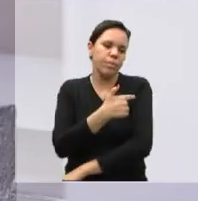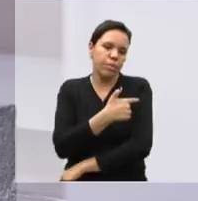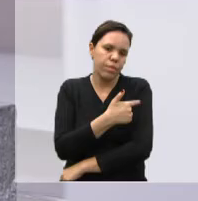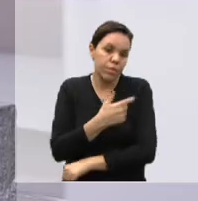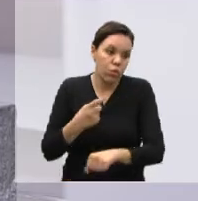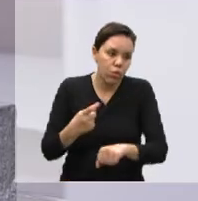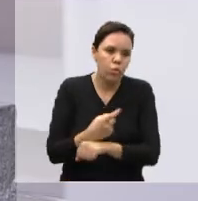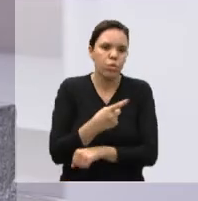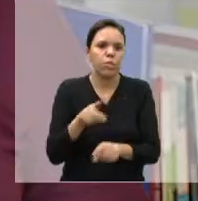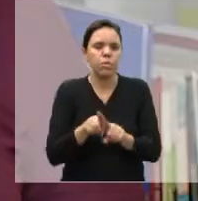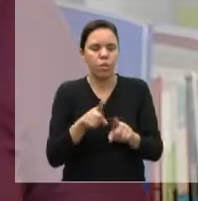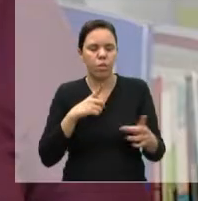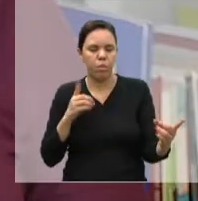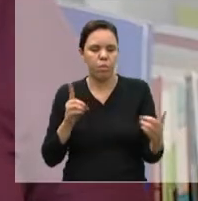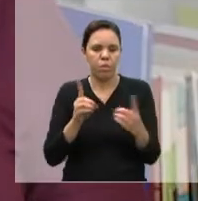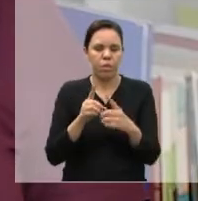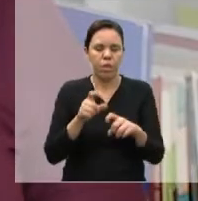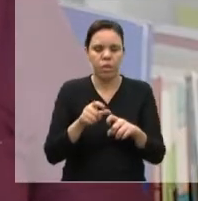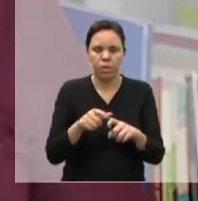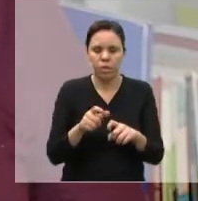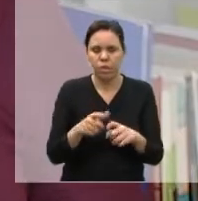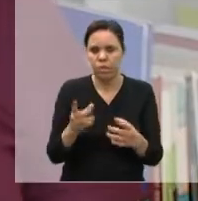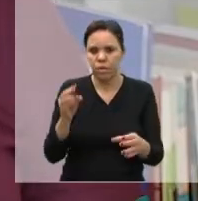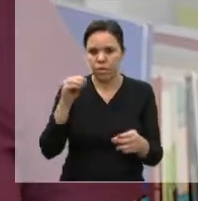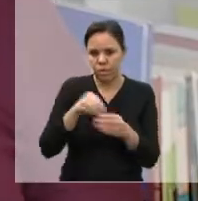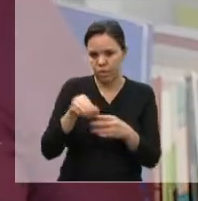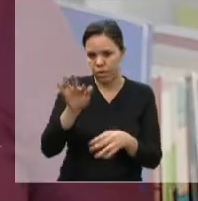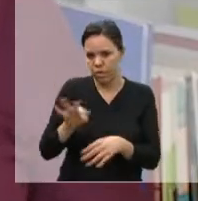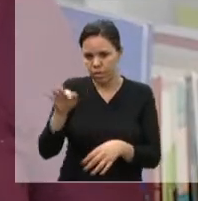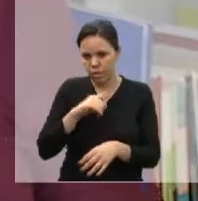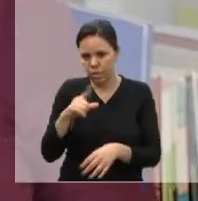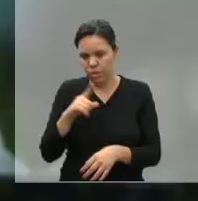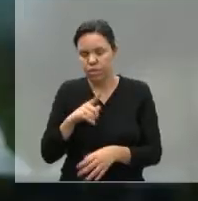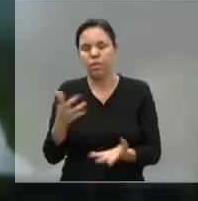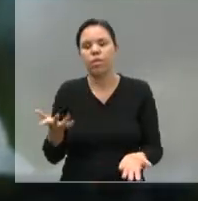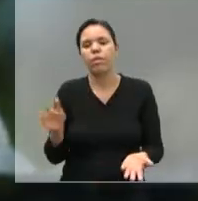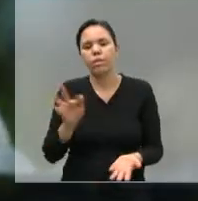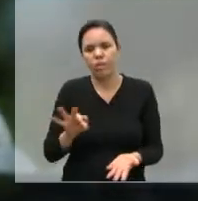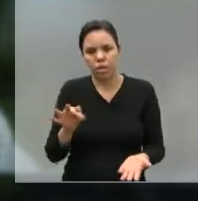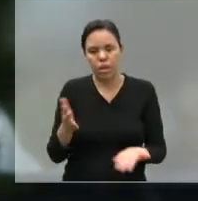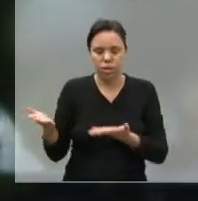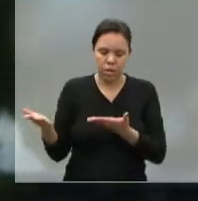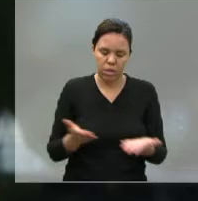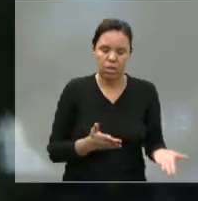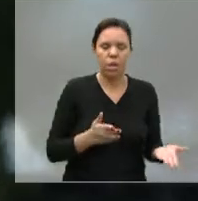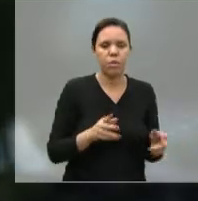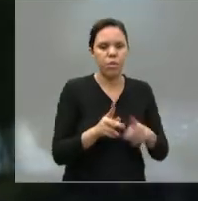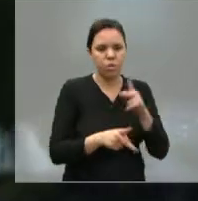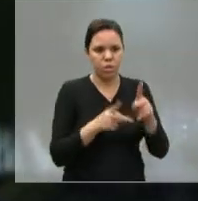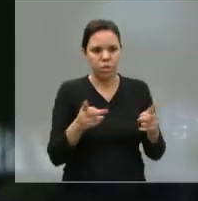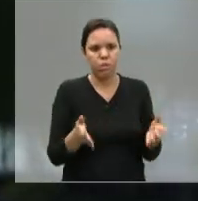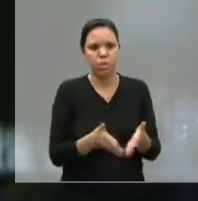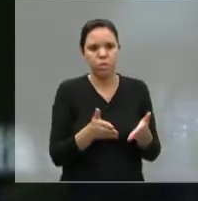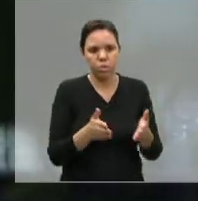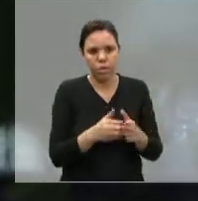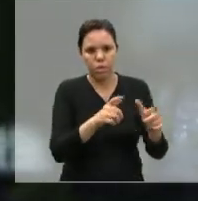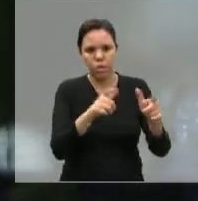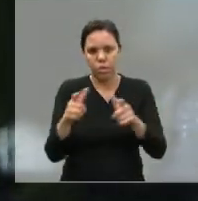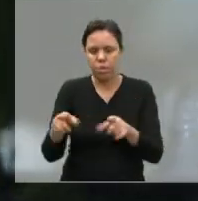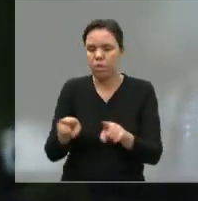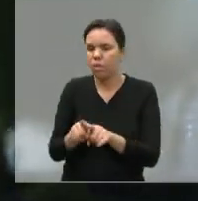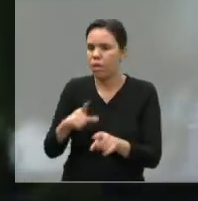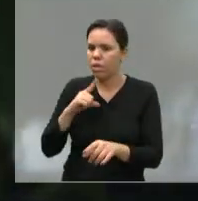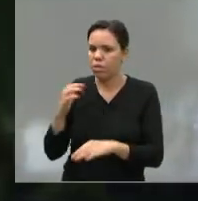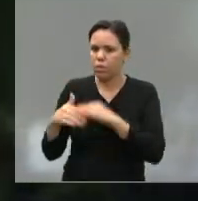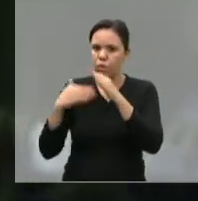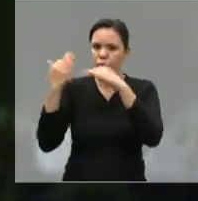que atendem. Então, dentro da universidade, a gente tem um hospital universitário que atende a comunidade. Você tem o desenvolvimento de tecnologias,